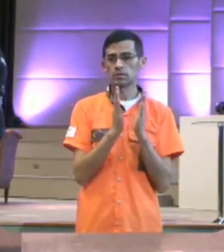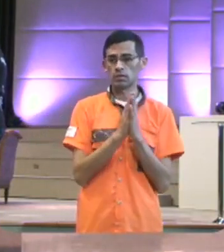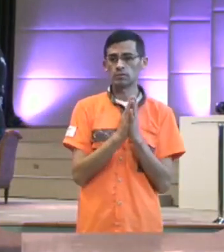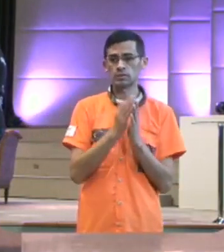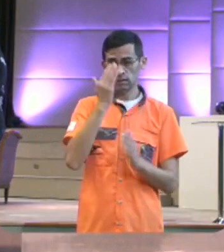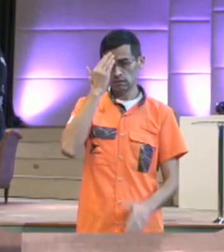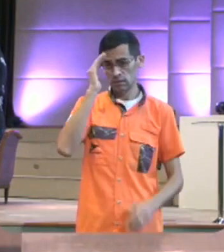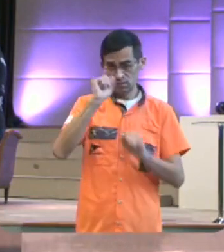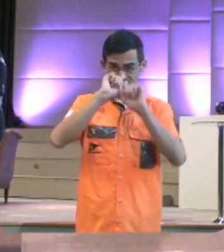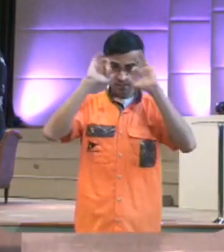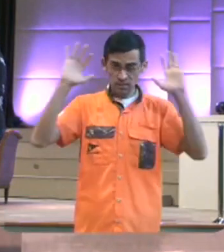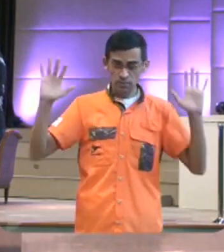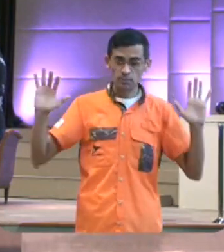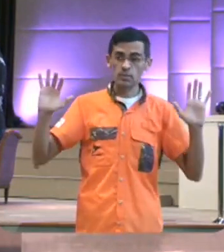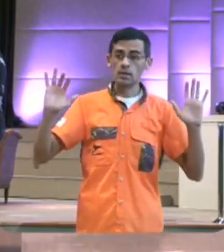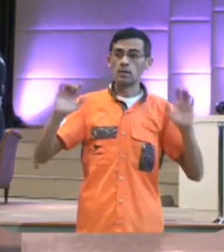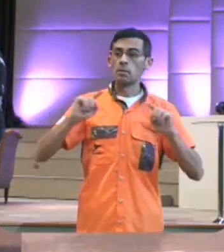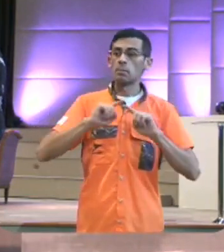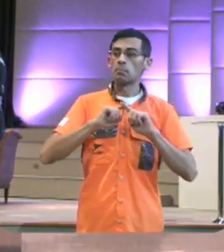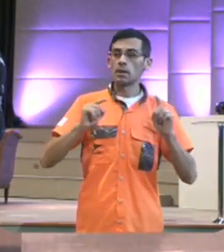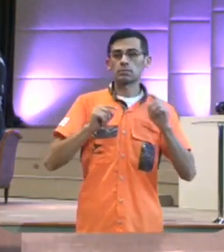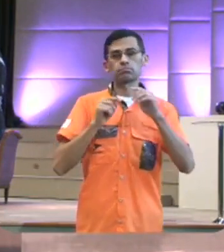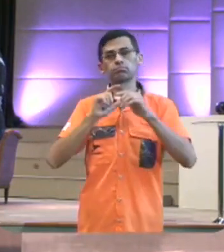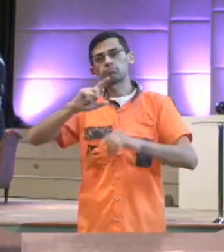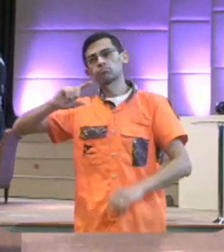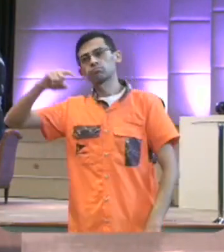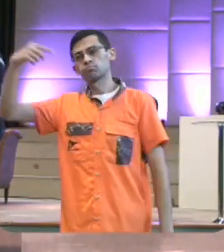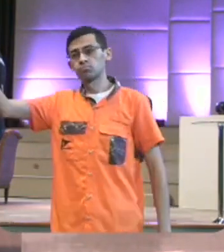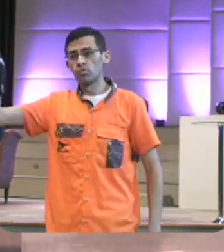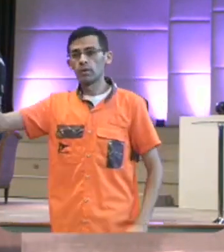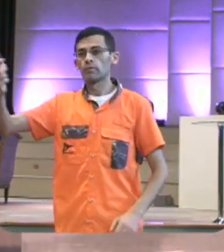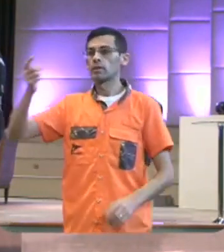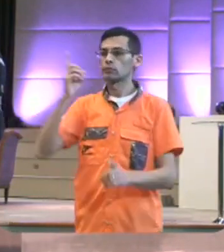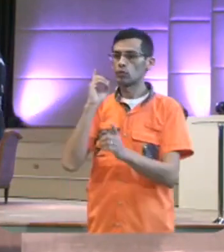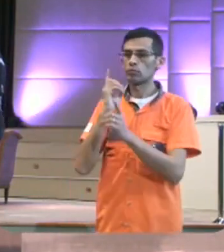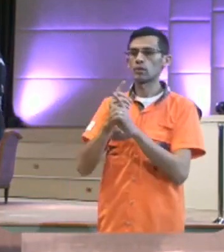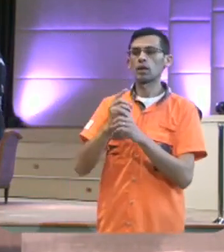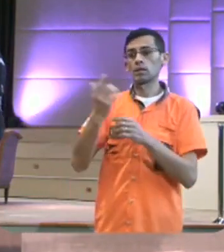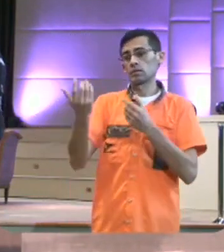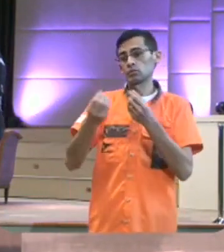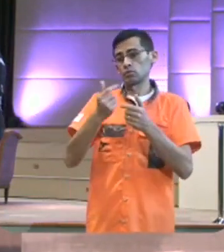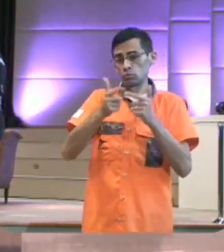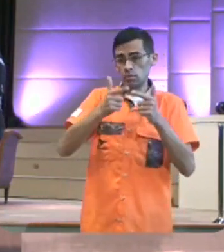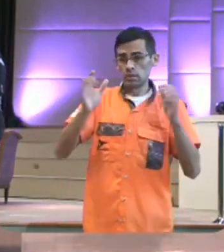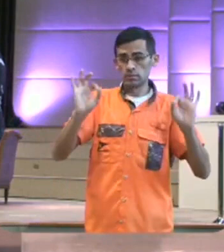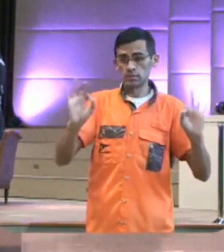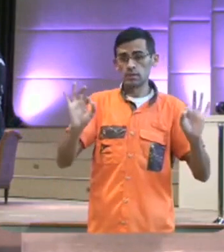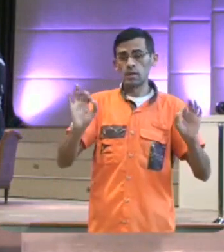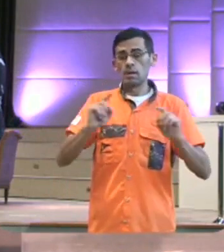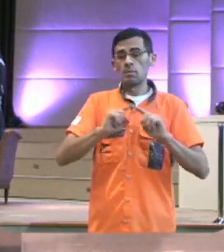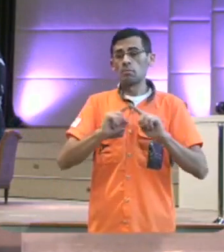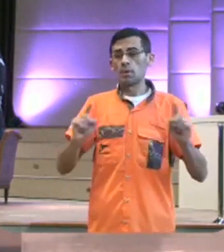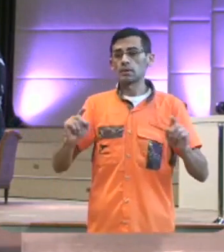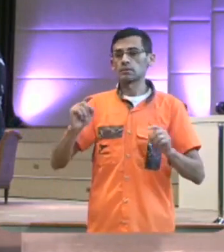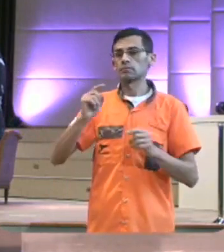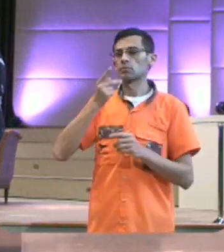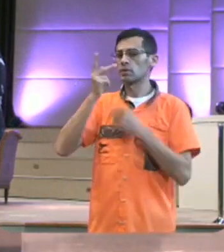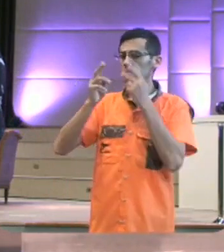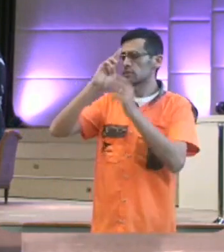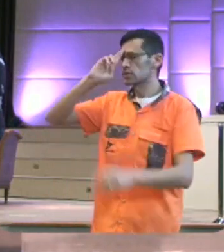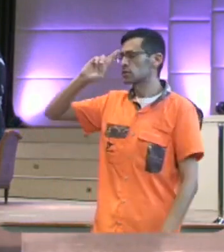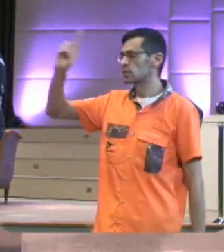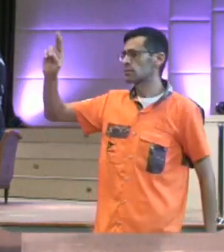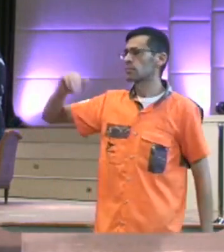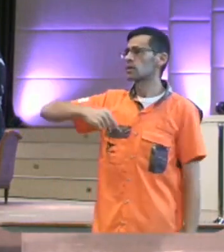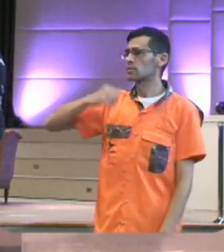Você está entendendo? Você vai sair daqui e vai encontrar a realidade. Você vai dizer: Senhor,